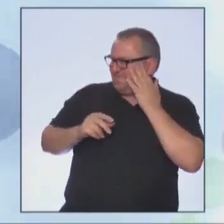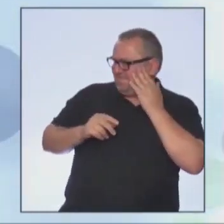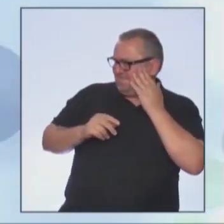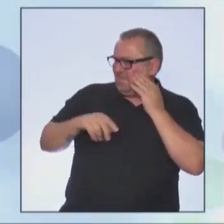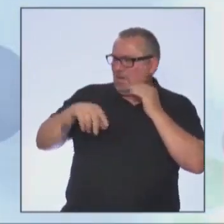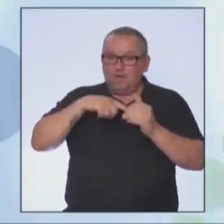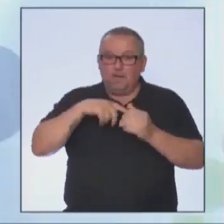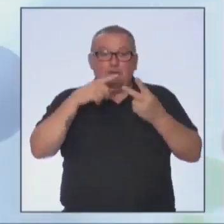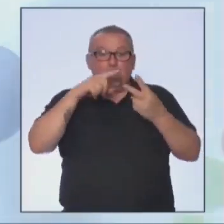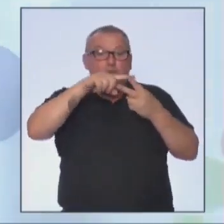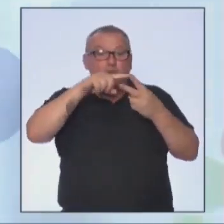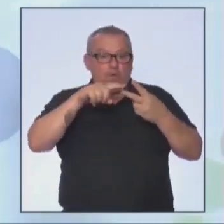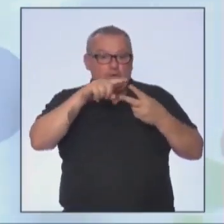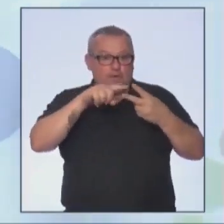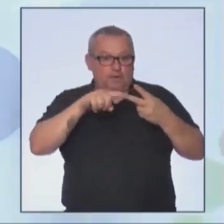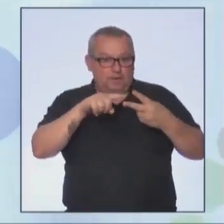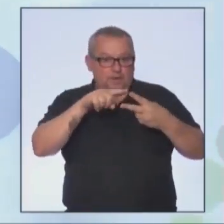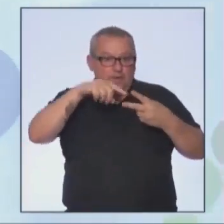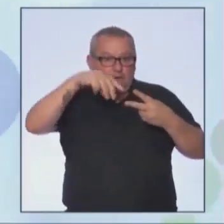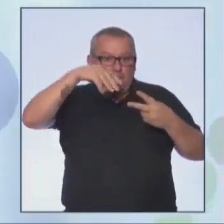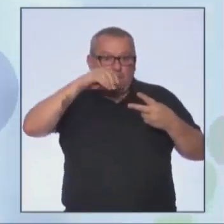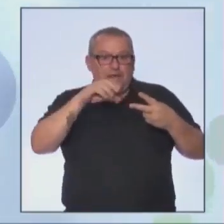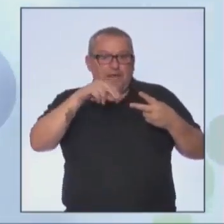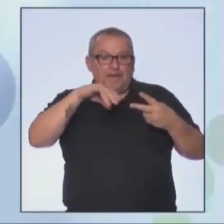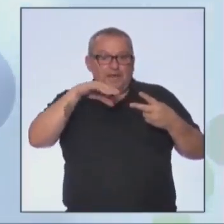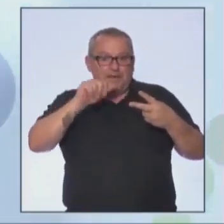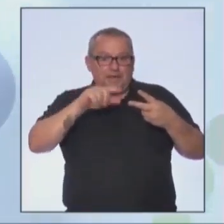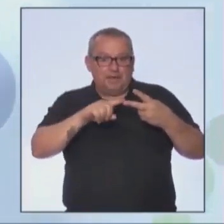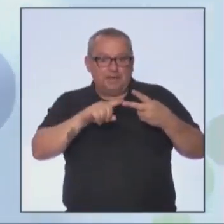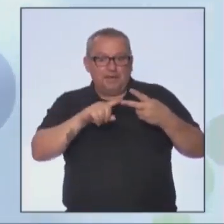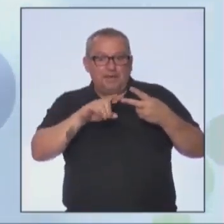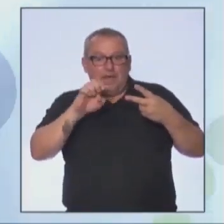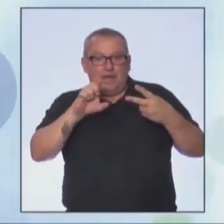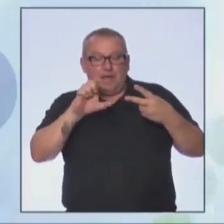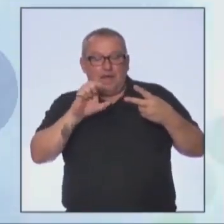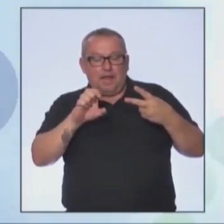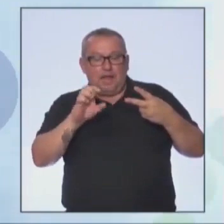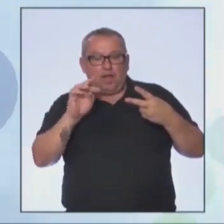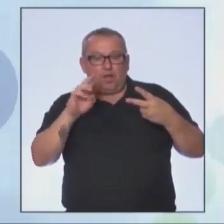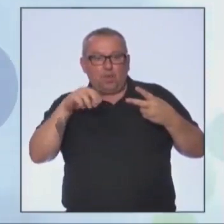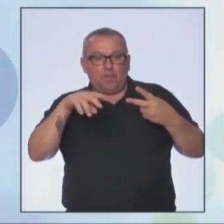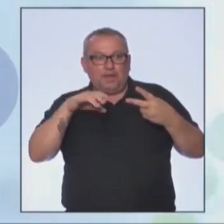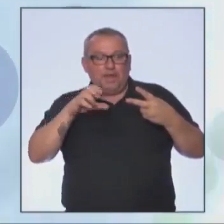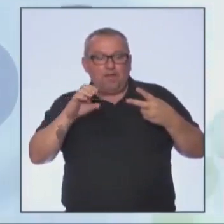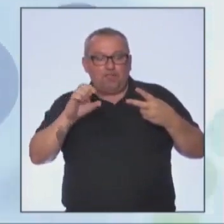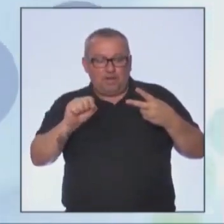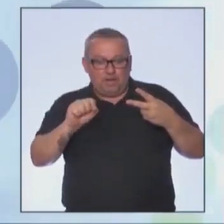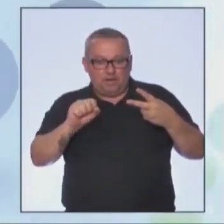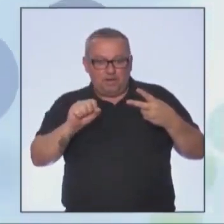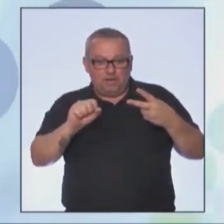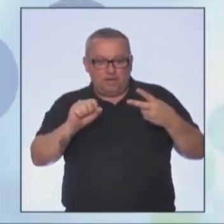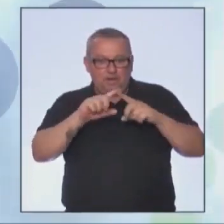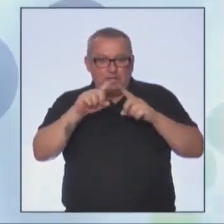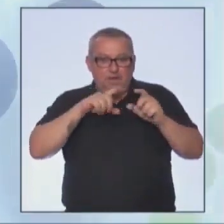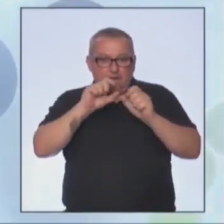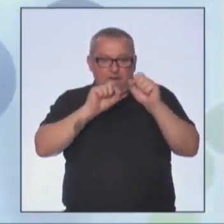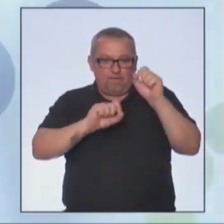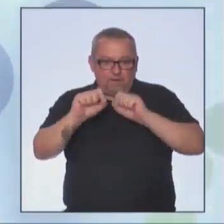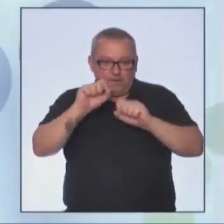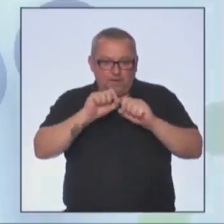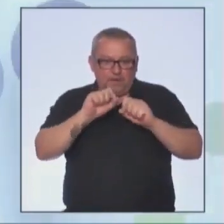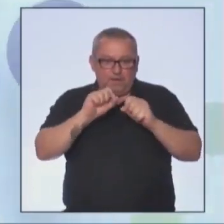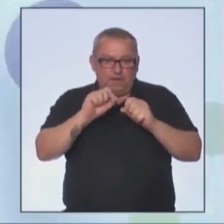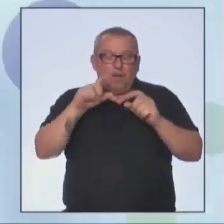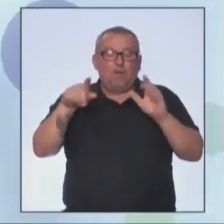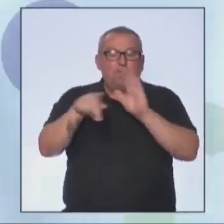dois tipos de onda, as ondas mecânicas e as ondas eletromagnéticas. As ondas mecânicas são aquelas que se propagam através